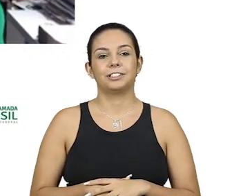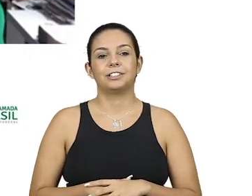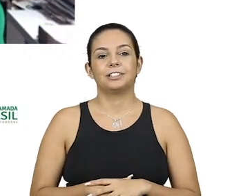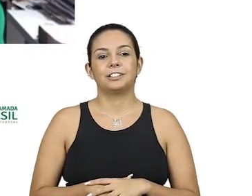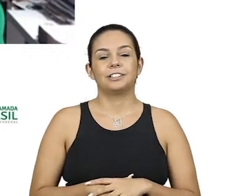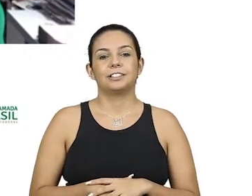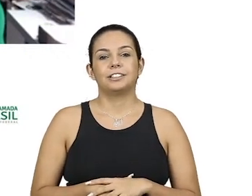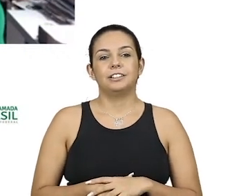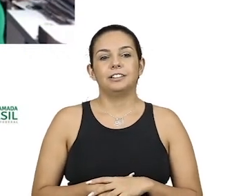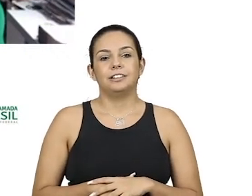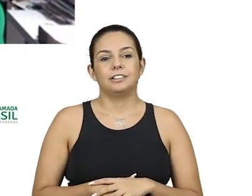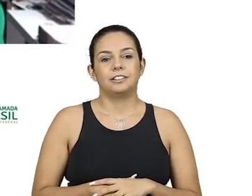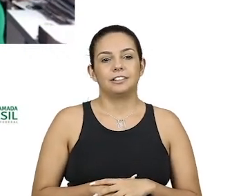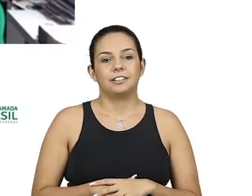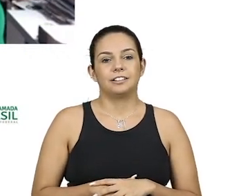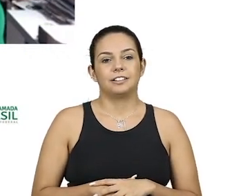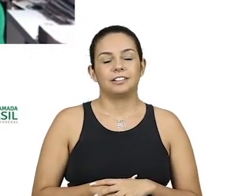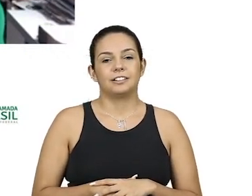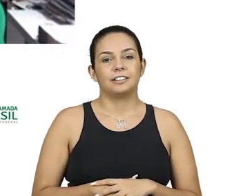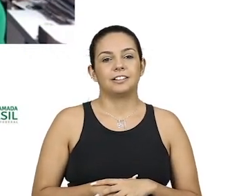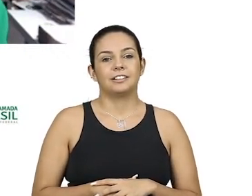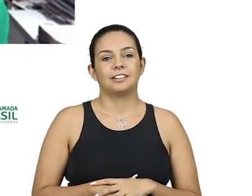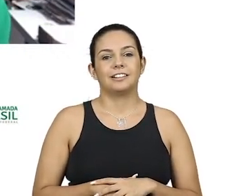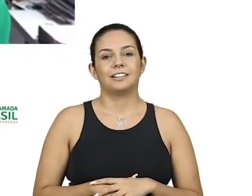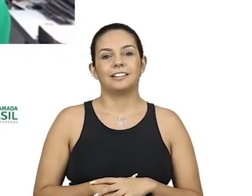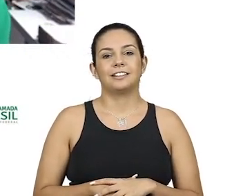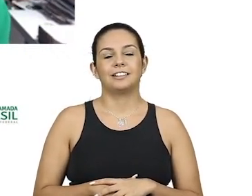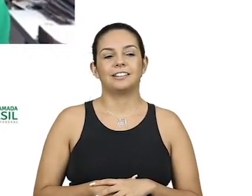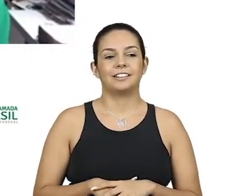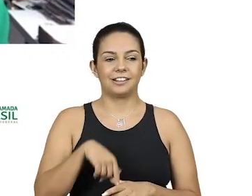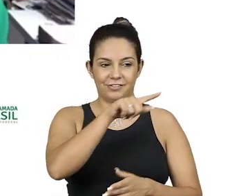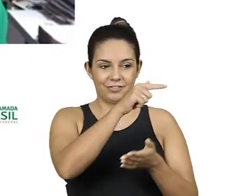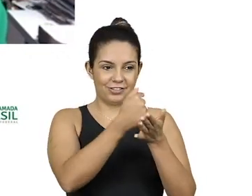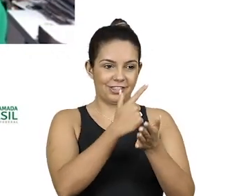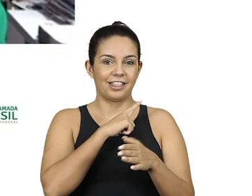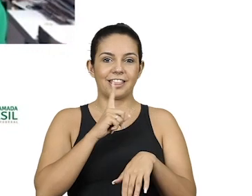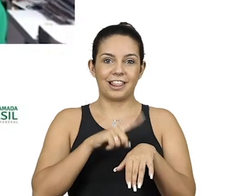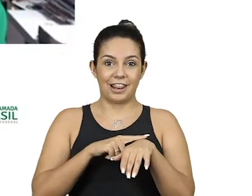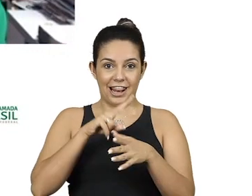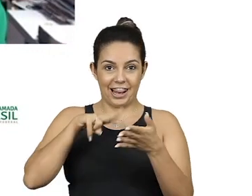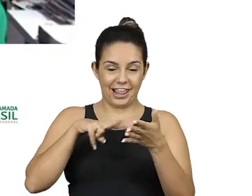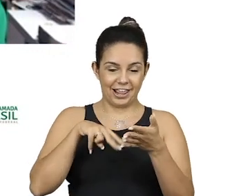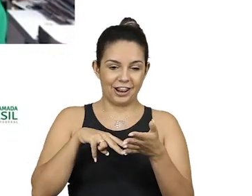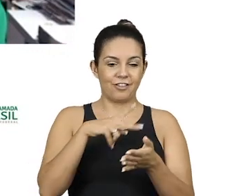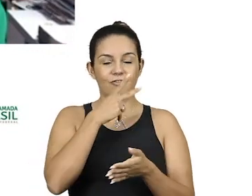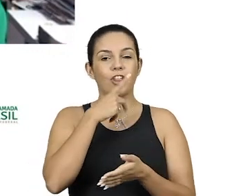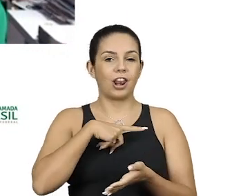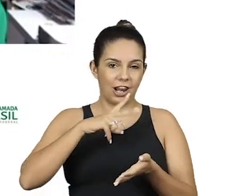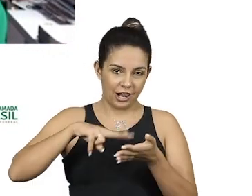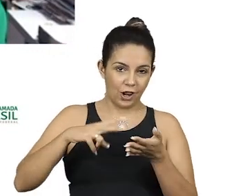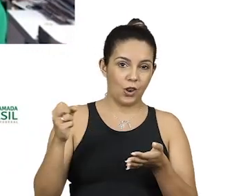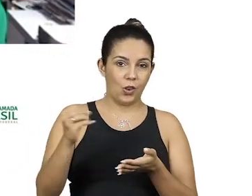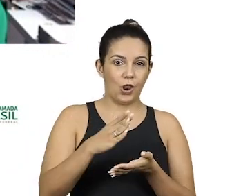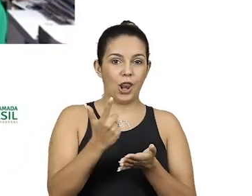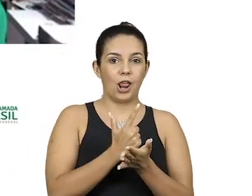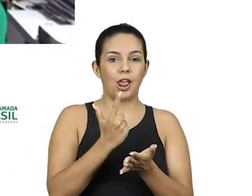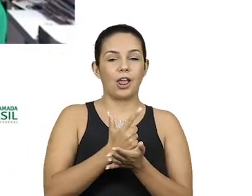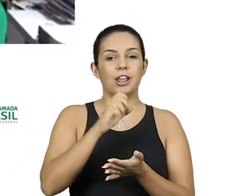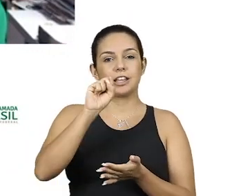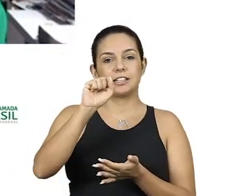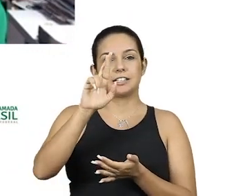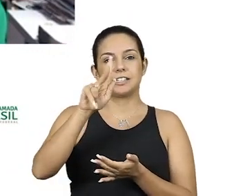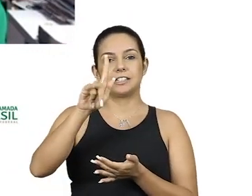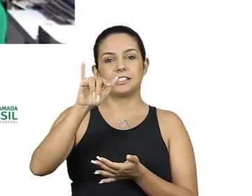E eu queria conversar mais. Você tem tempo para ler? Estou lendo o livro novo do Sérgio Abranches,